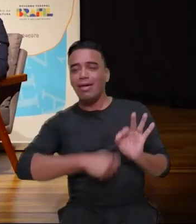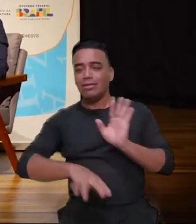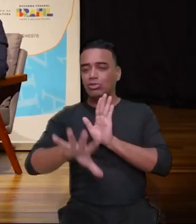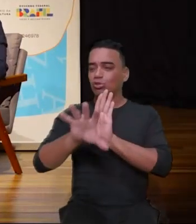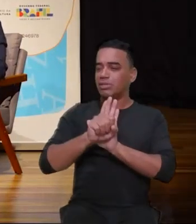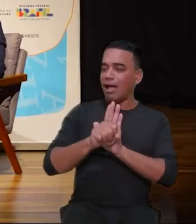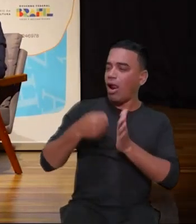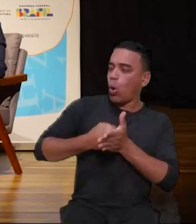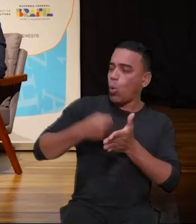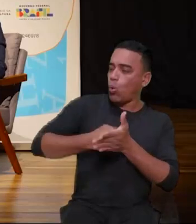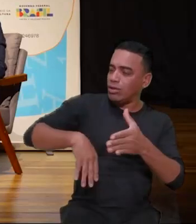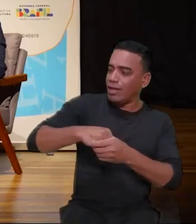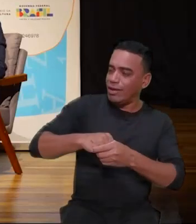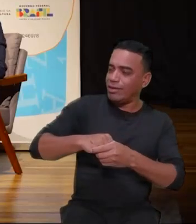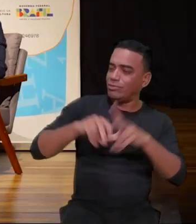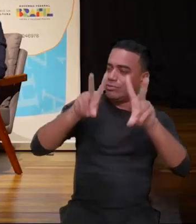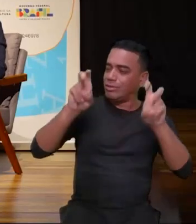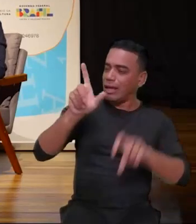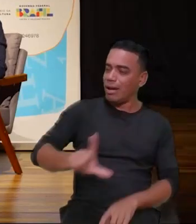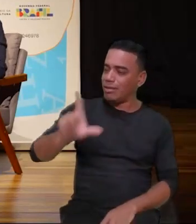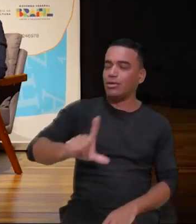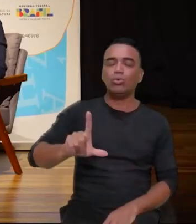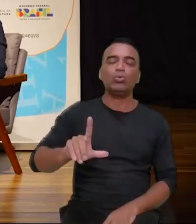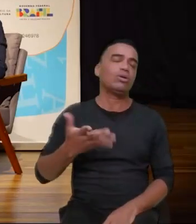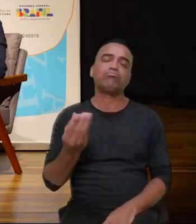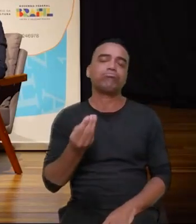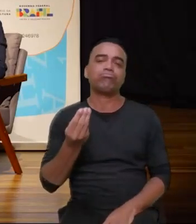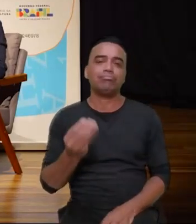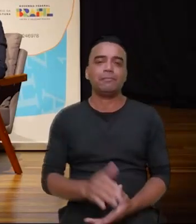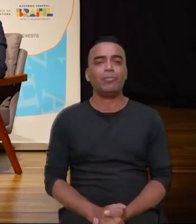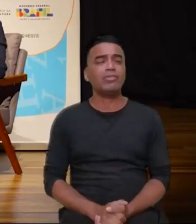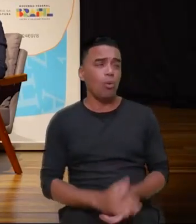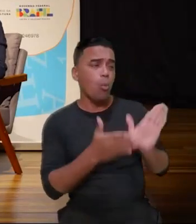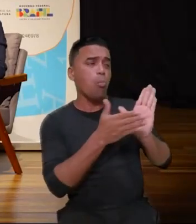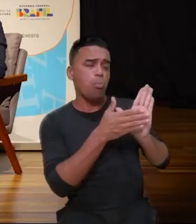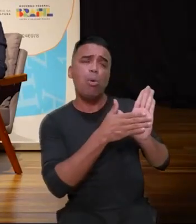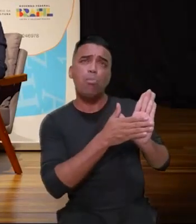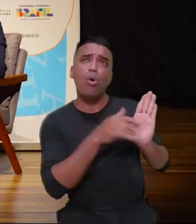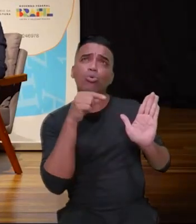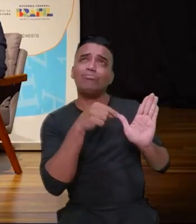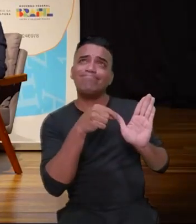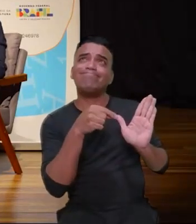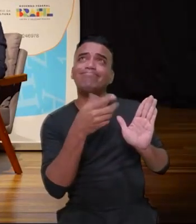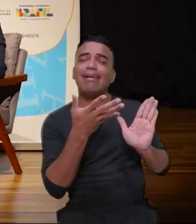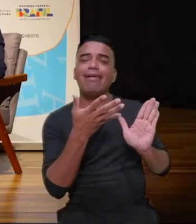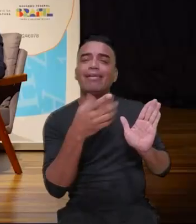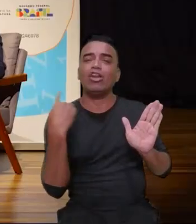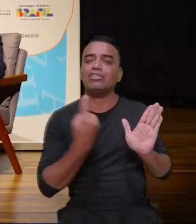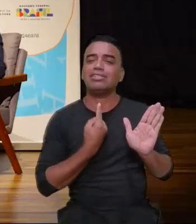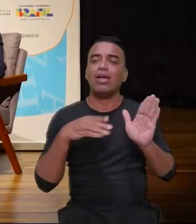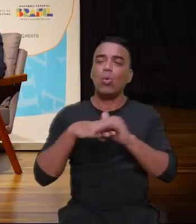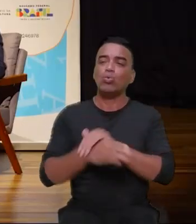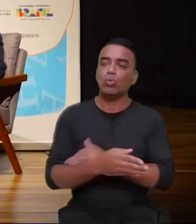subjetividade e de luta na literatura, Conceição? E quando eu proponho isso, porque nós temos tendência,